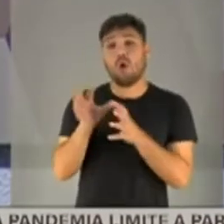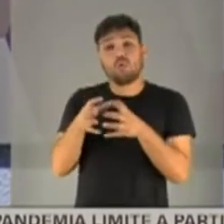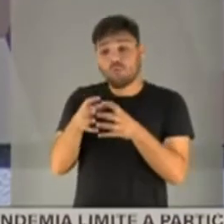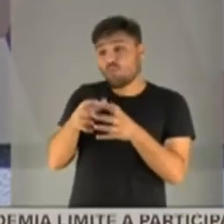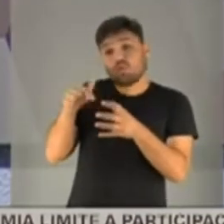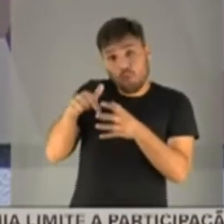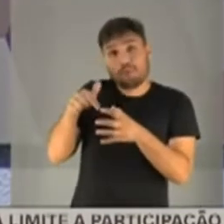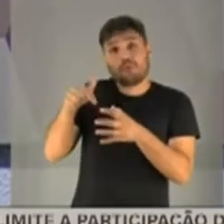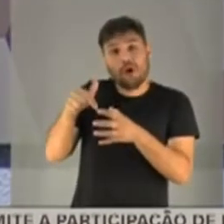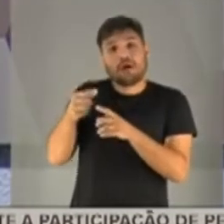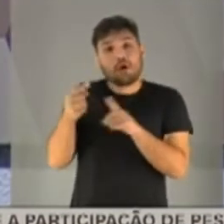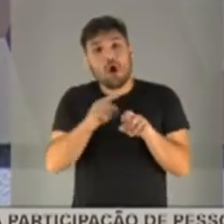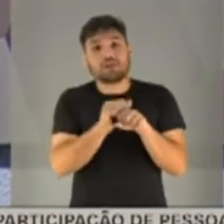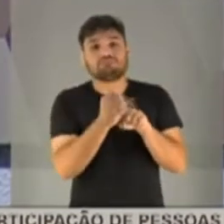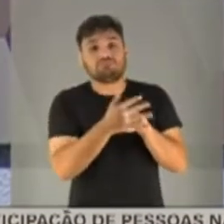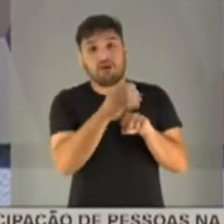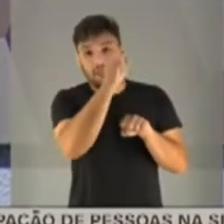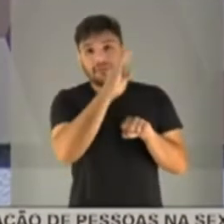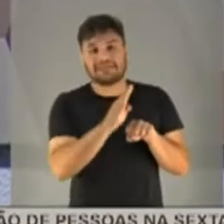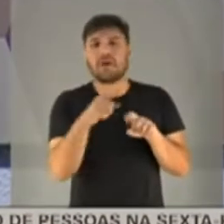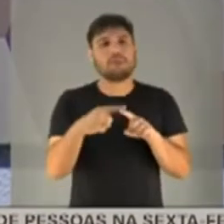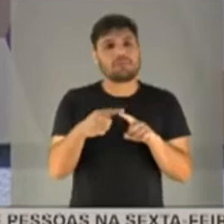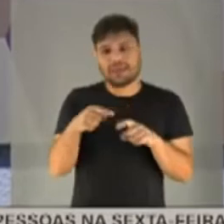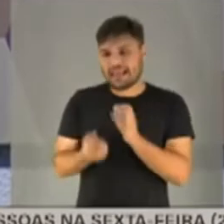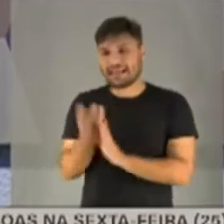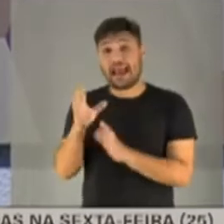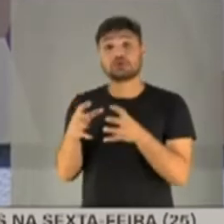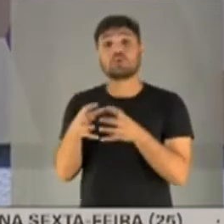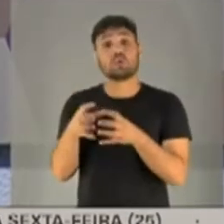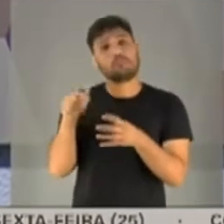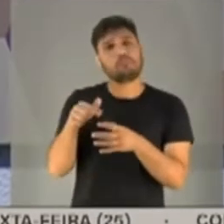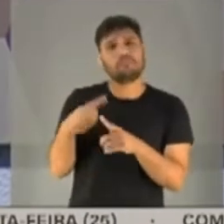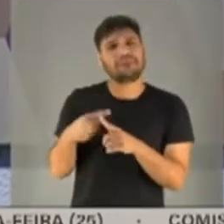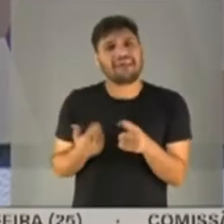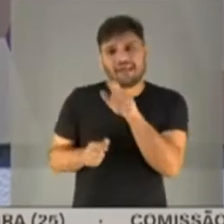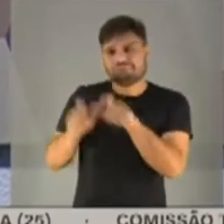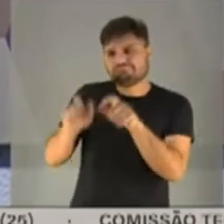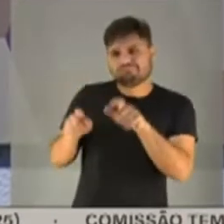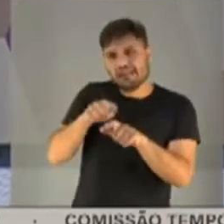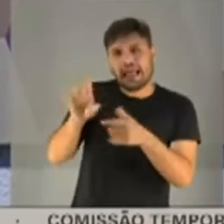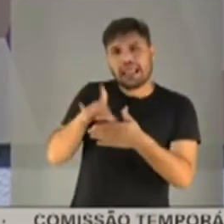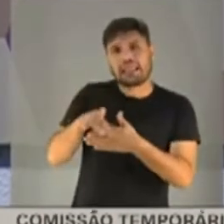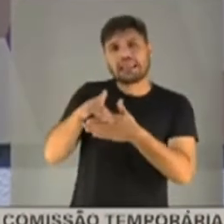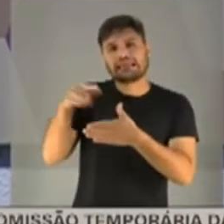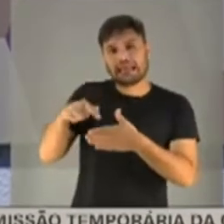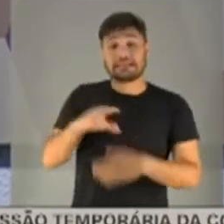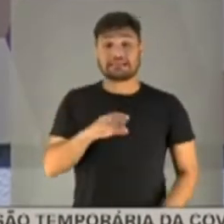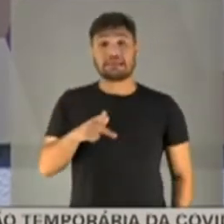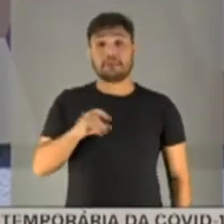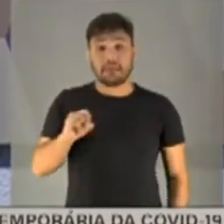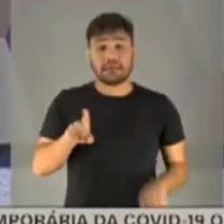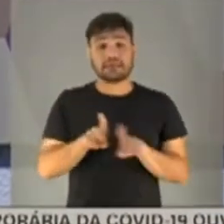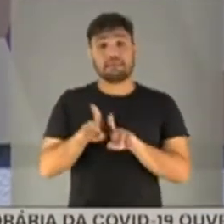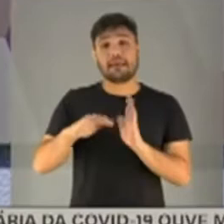de enfrentamento à Covid-19 no Brasil. Por que é preciso criar essa frente? E por que essa frente precisa ser liderada por essa CPI e pelo Senado